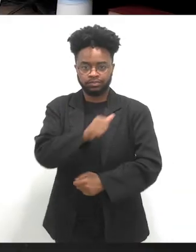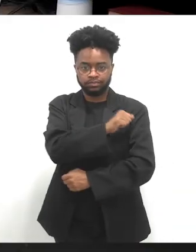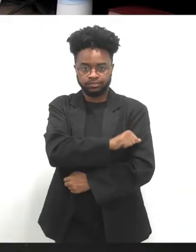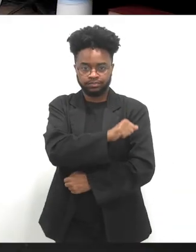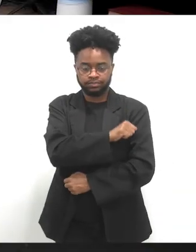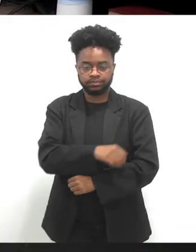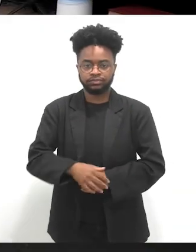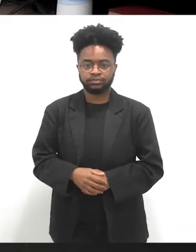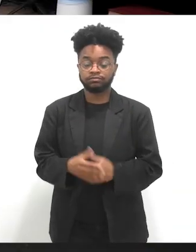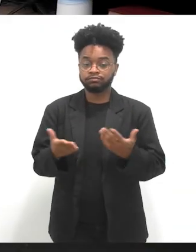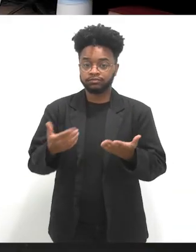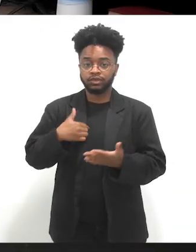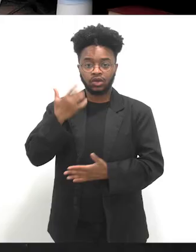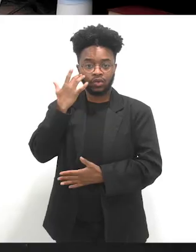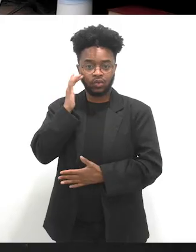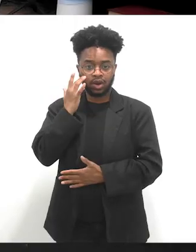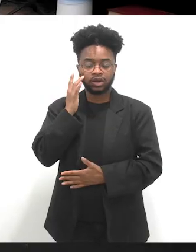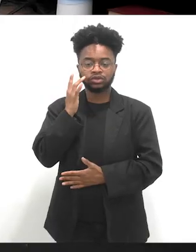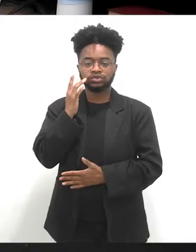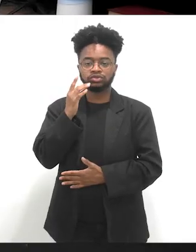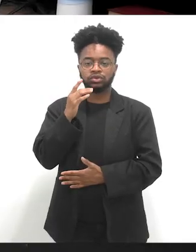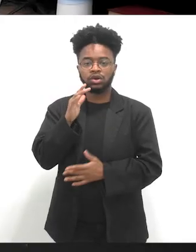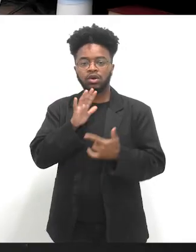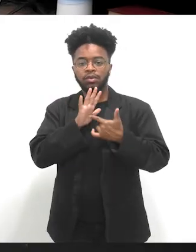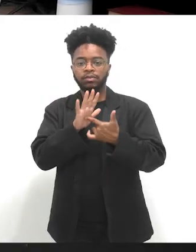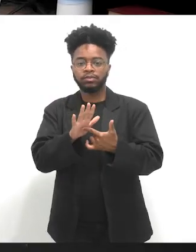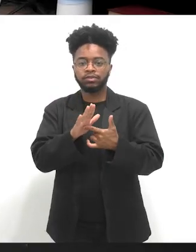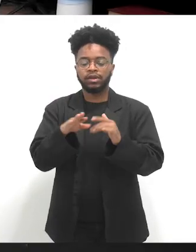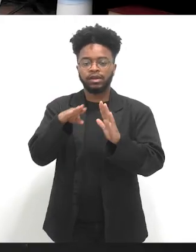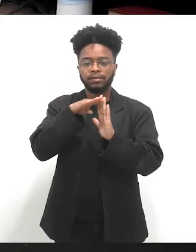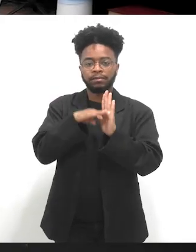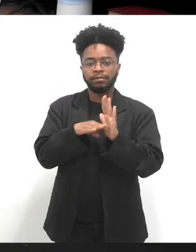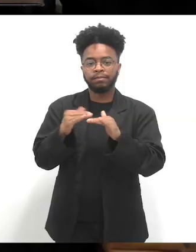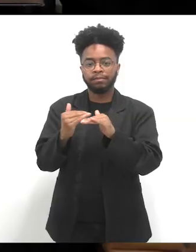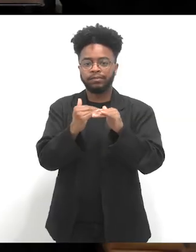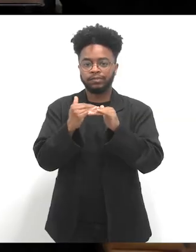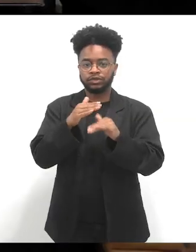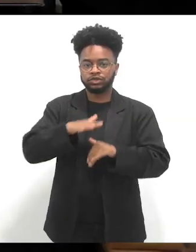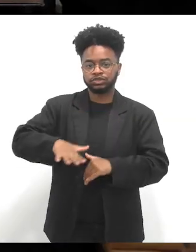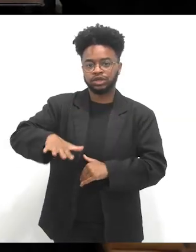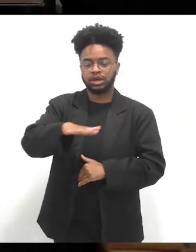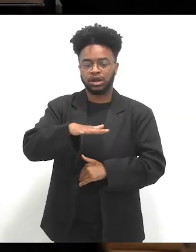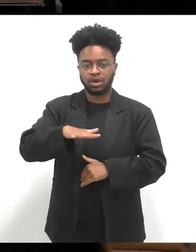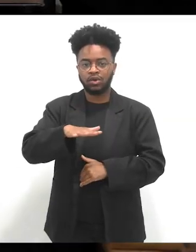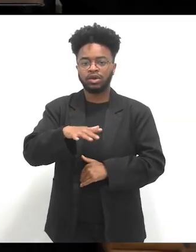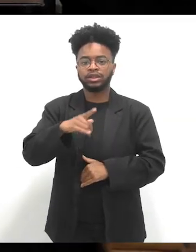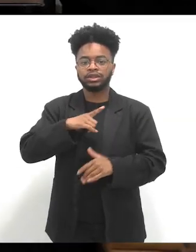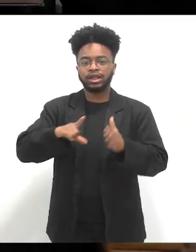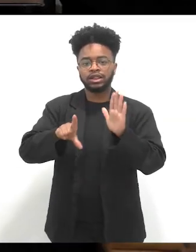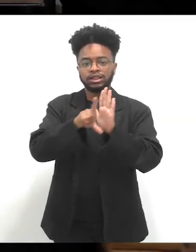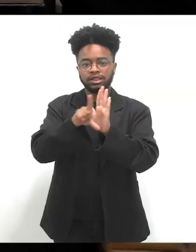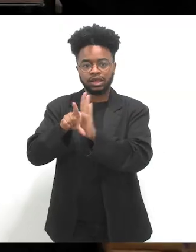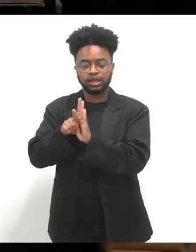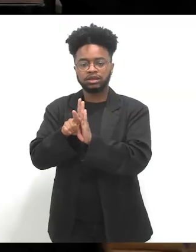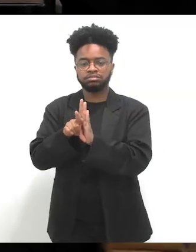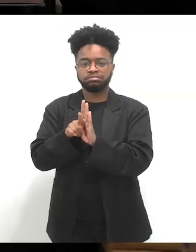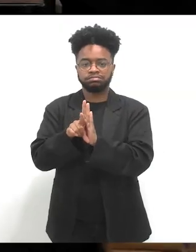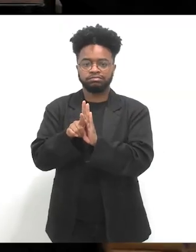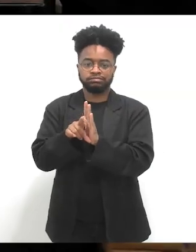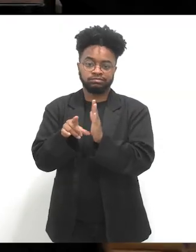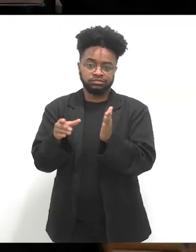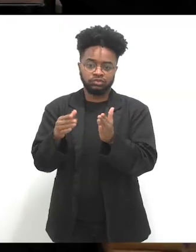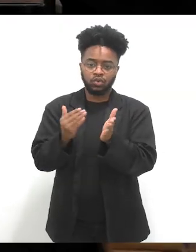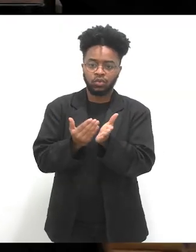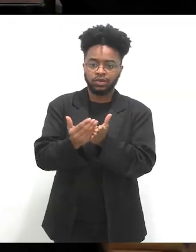Rio? Eu acho que, assim, pontuando então um pouco, fazendo um pouco um parâmetro geral, eu acho que a gente tem uma legislação que, querendo ou não,